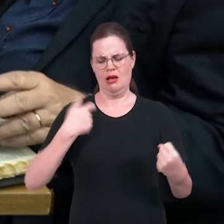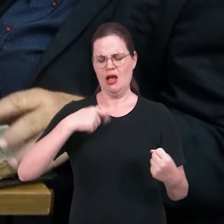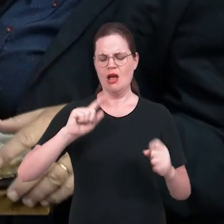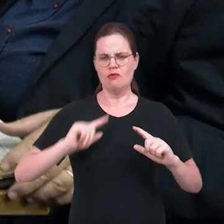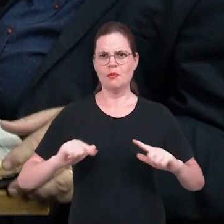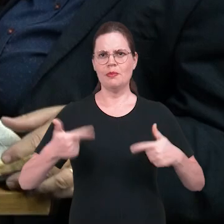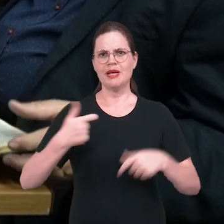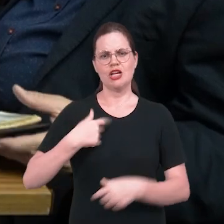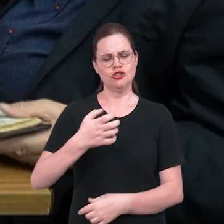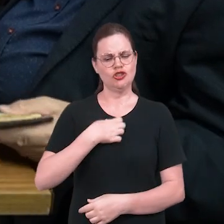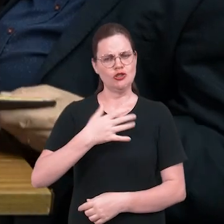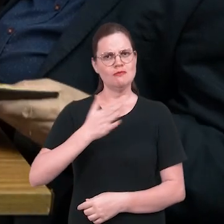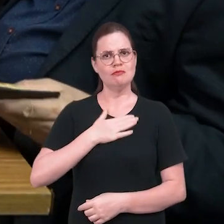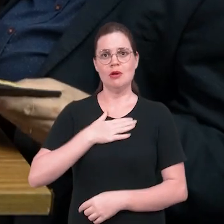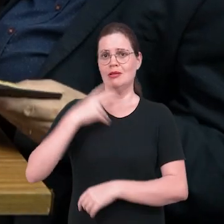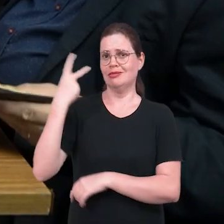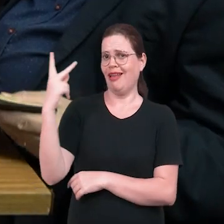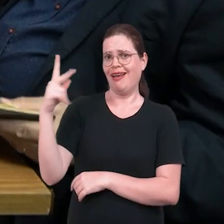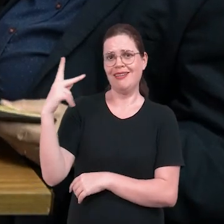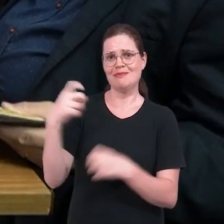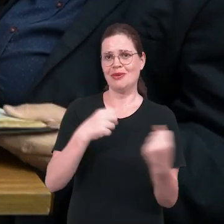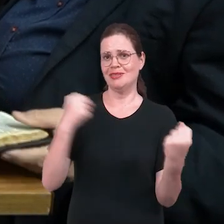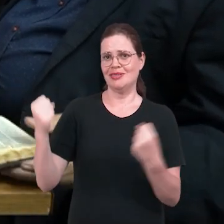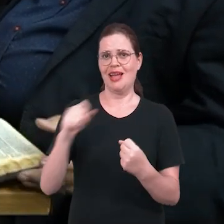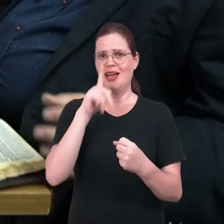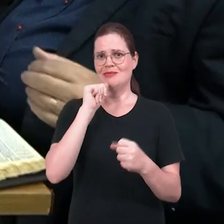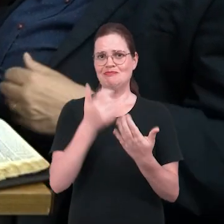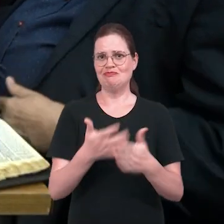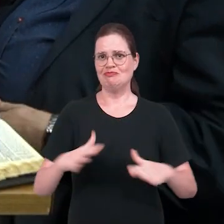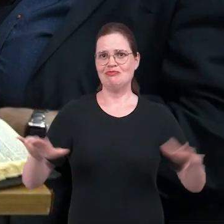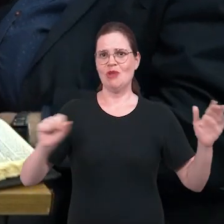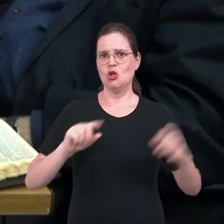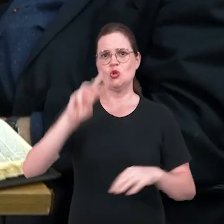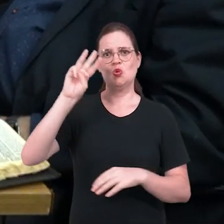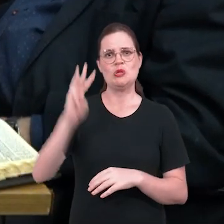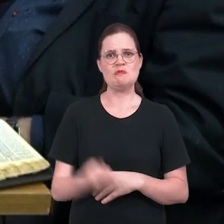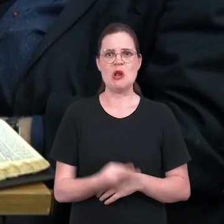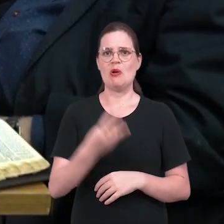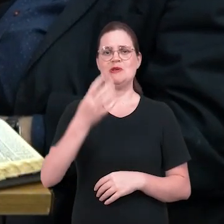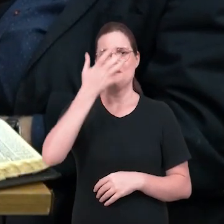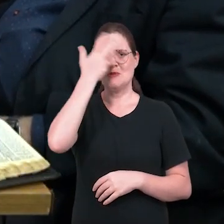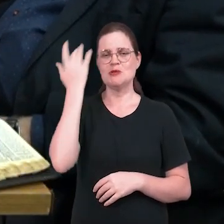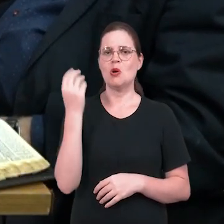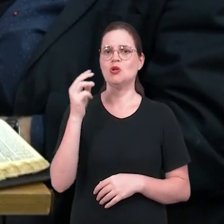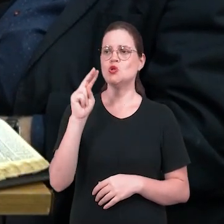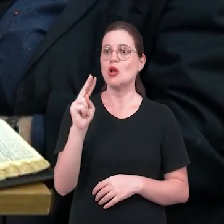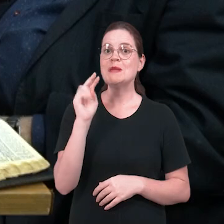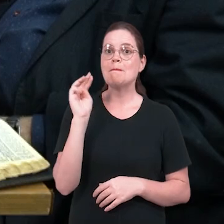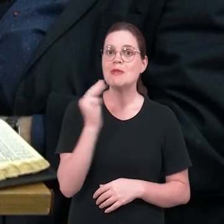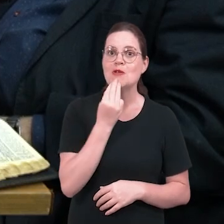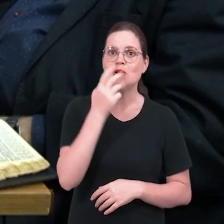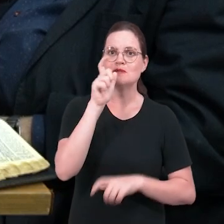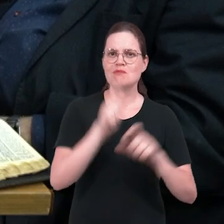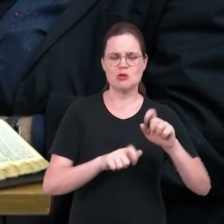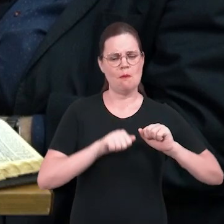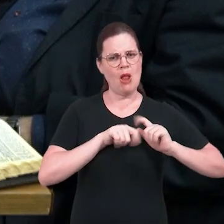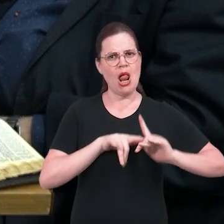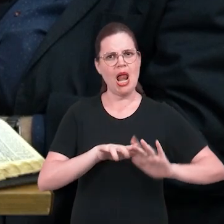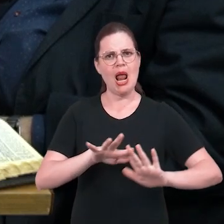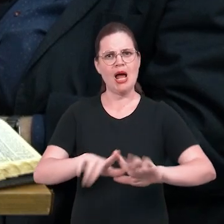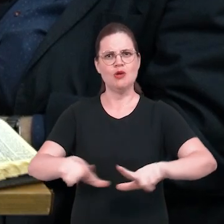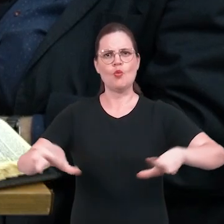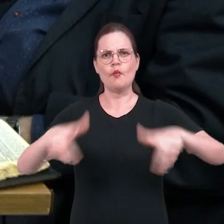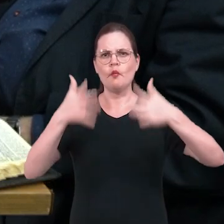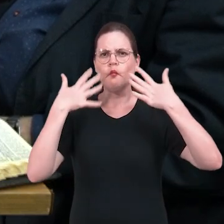ele vai fazer do jeito dele, no tempo dele, abre o Mar Vermelho, põe 2,5 milhões, 3 milhões de pessoas para caminhar pelo